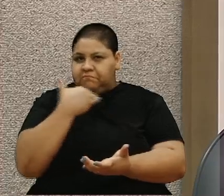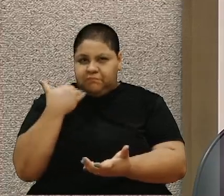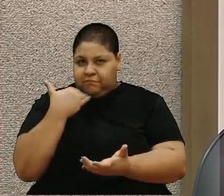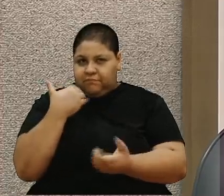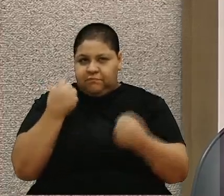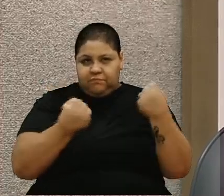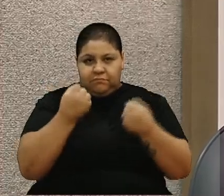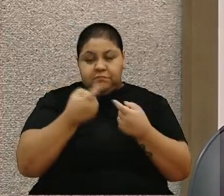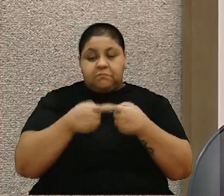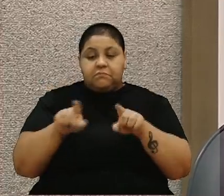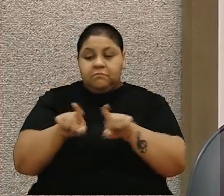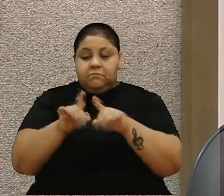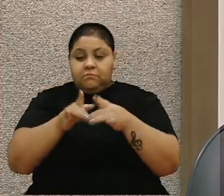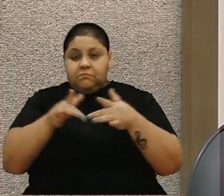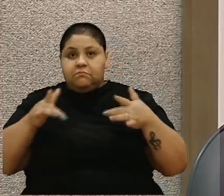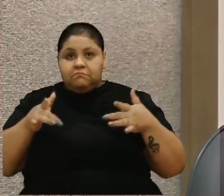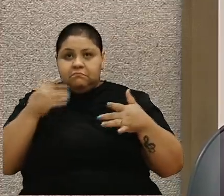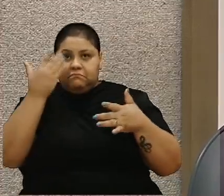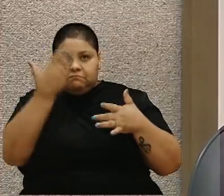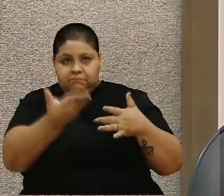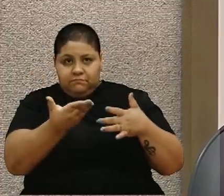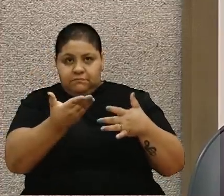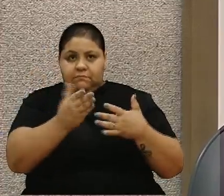também minha solidariedade a Vossa Senhoria.